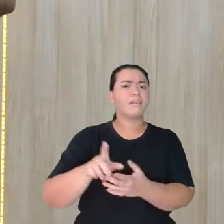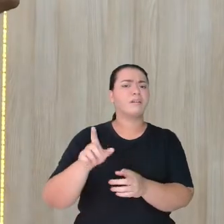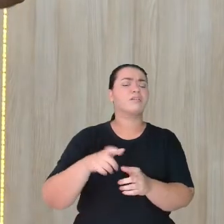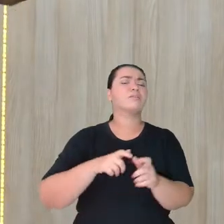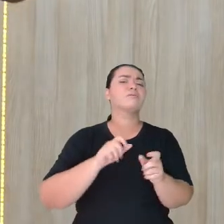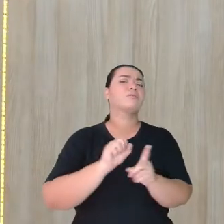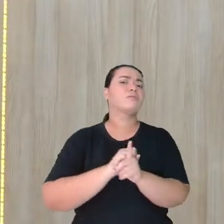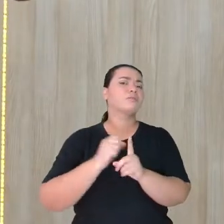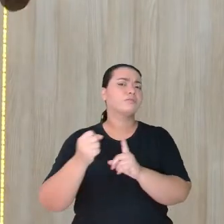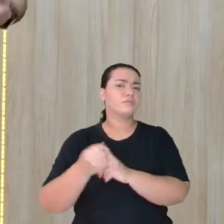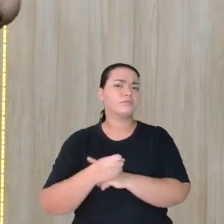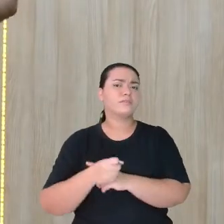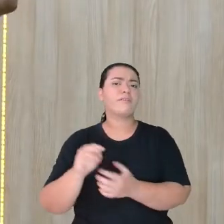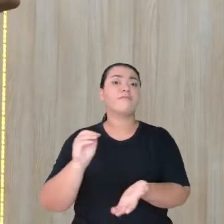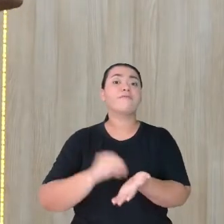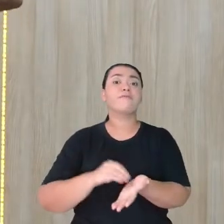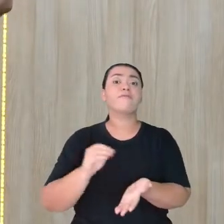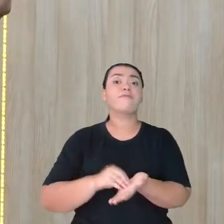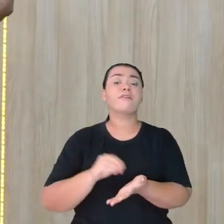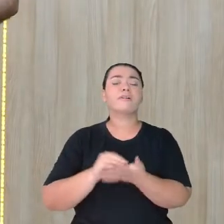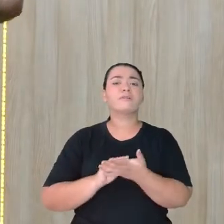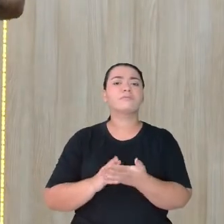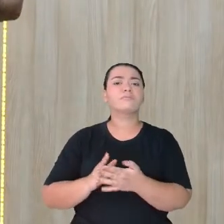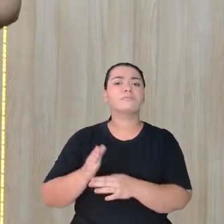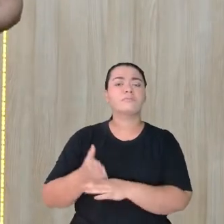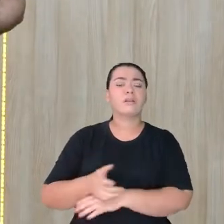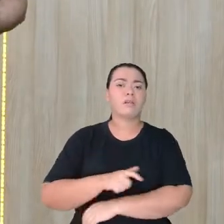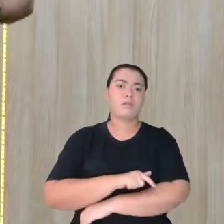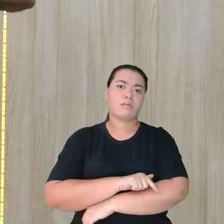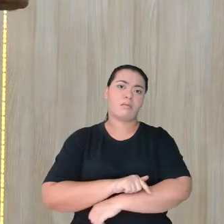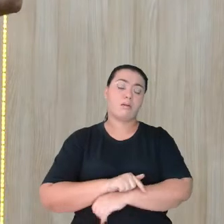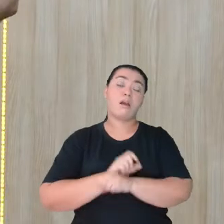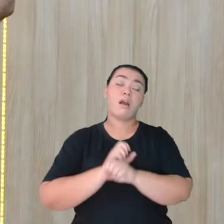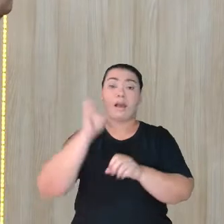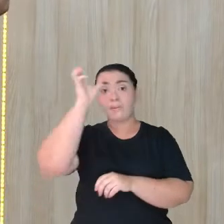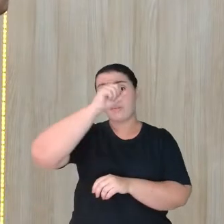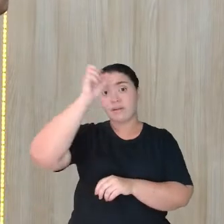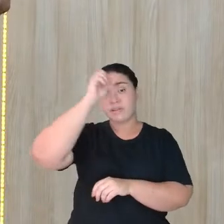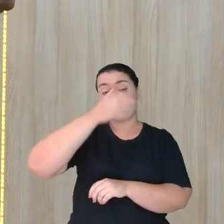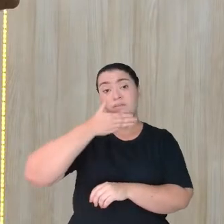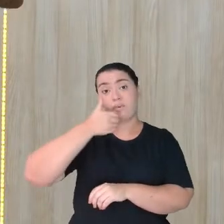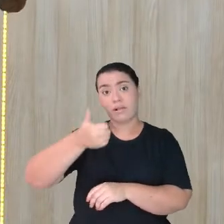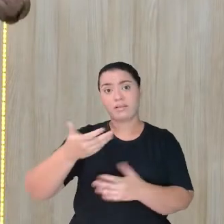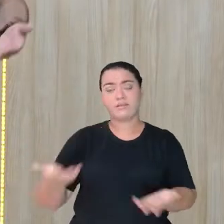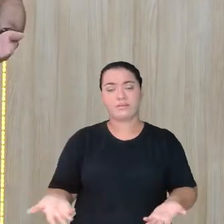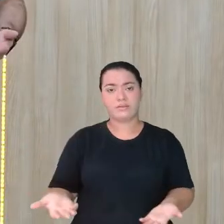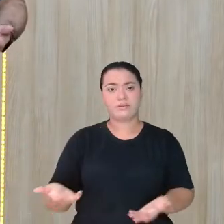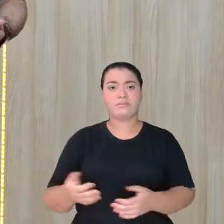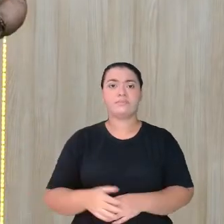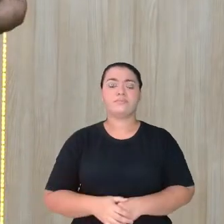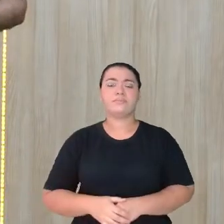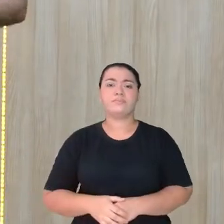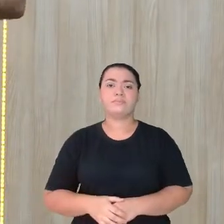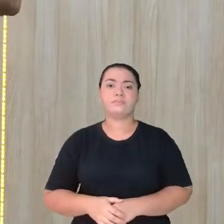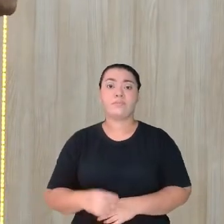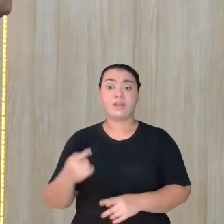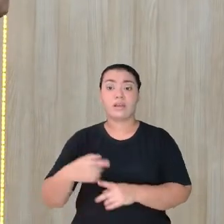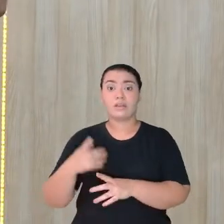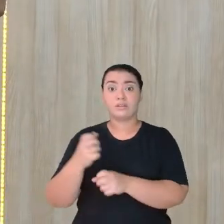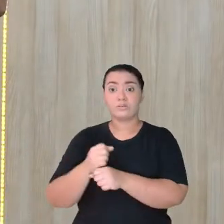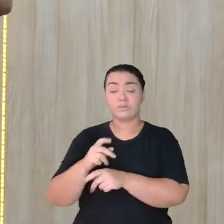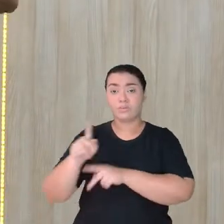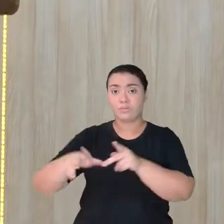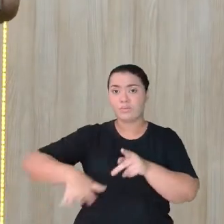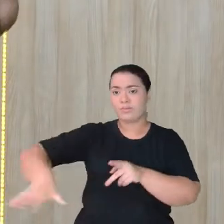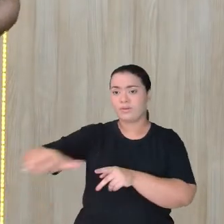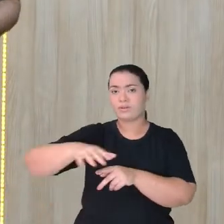questão da falta do acesso, né, à educação de qualidade, né, pela totalidade da população,